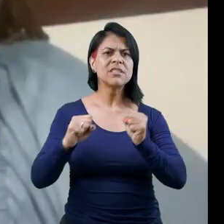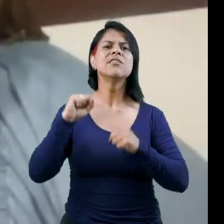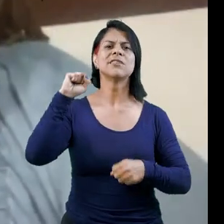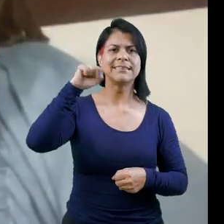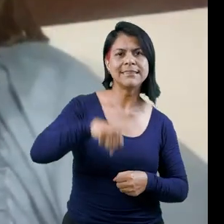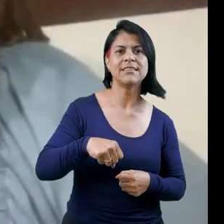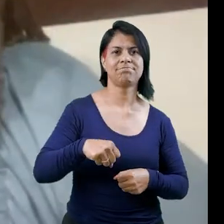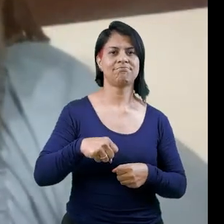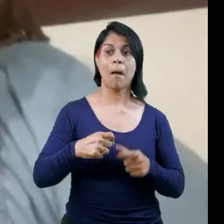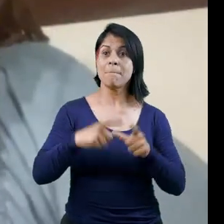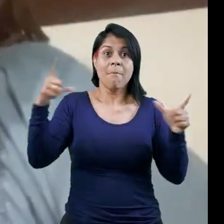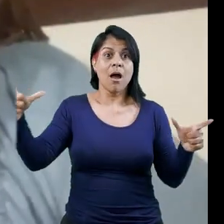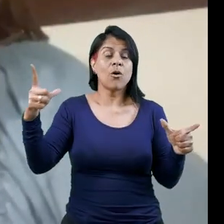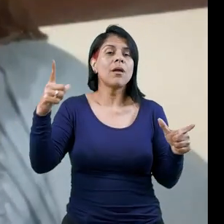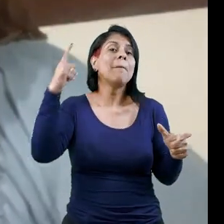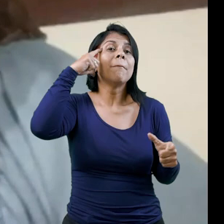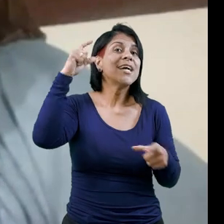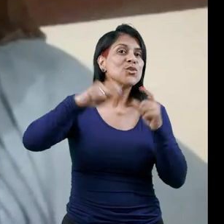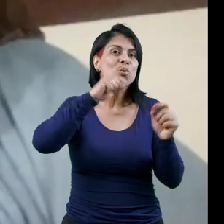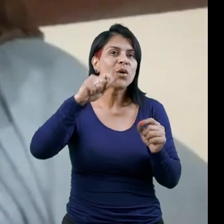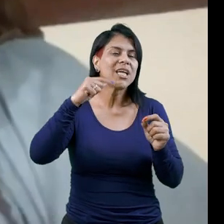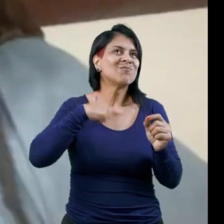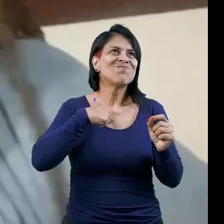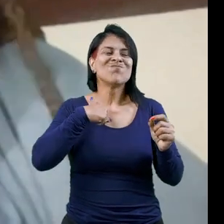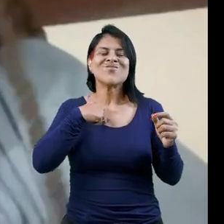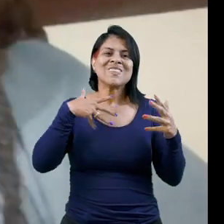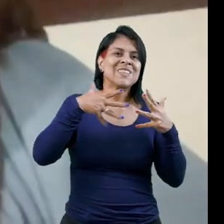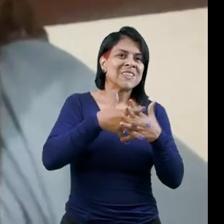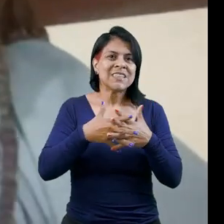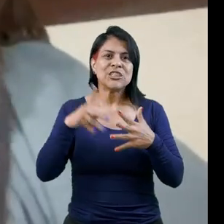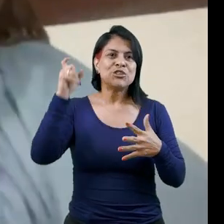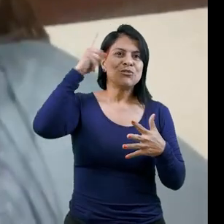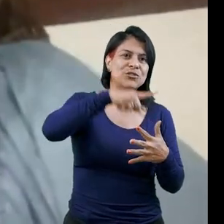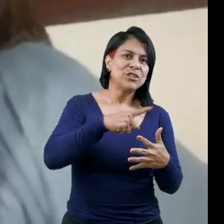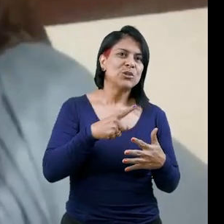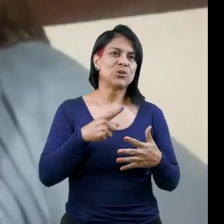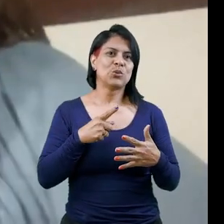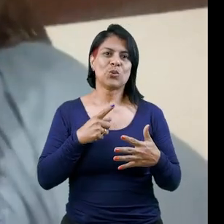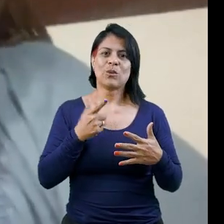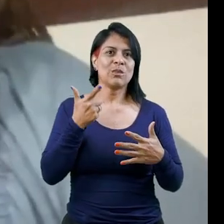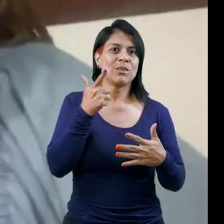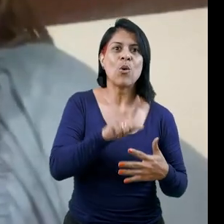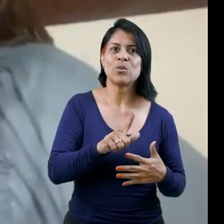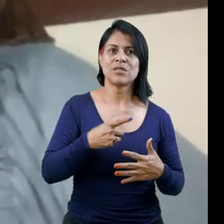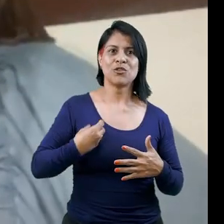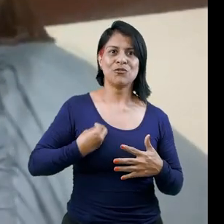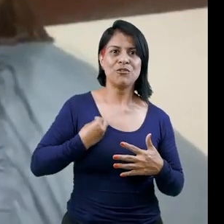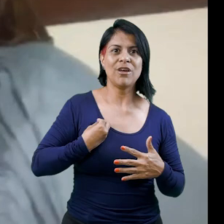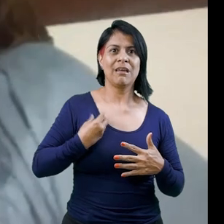de nós talvez seja um dos grandes e um dos principais desafios, que é viver, que